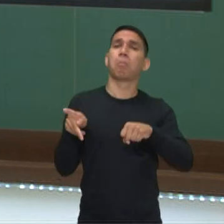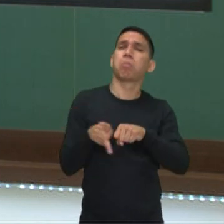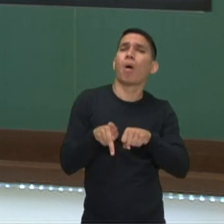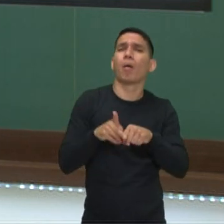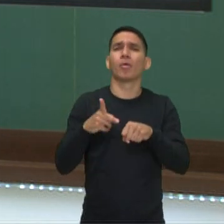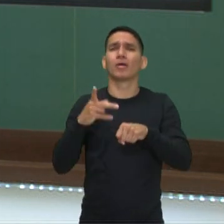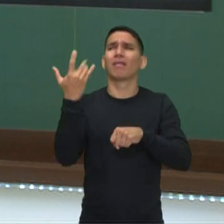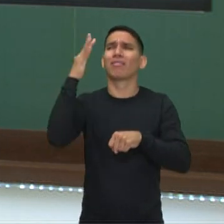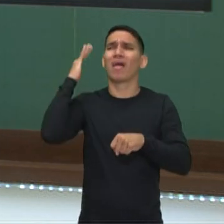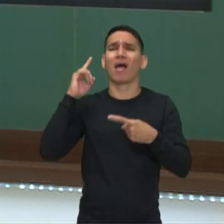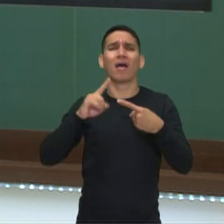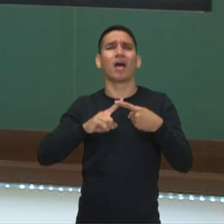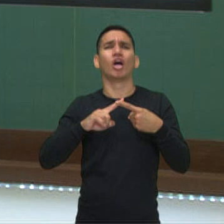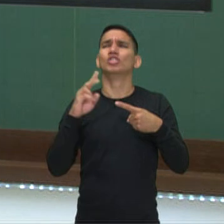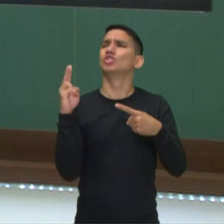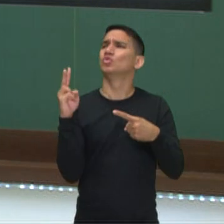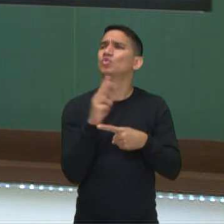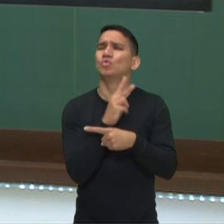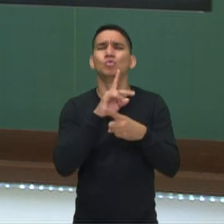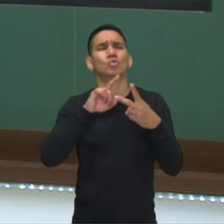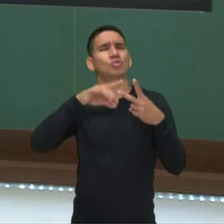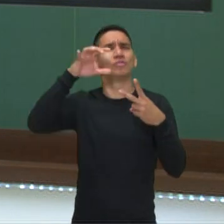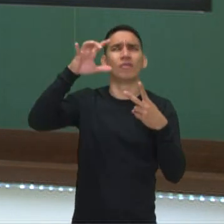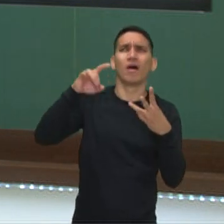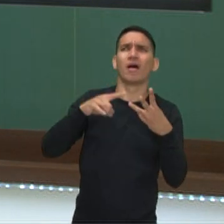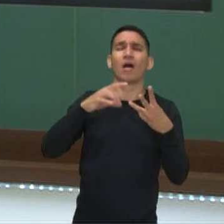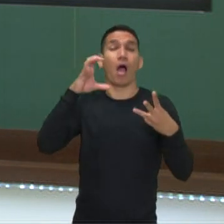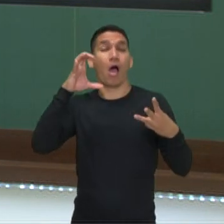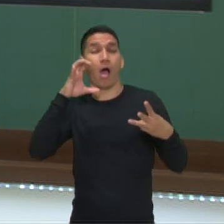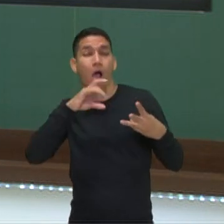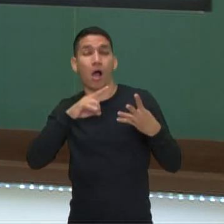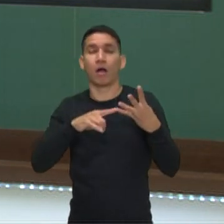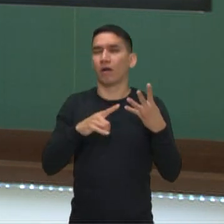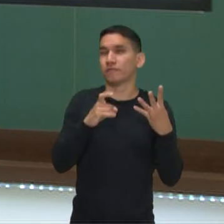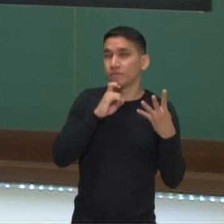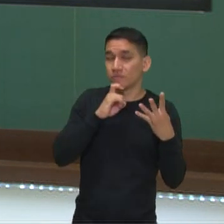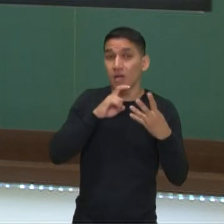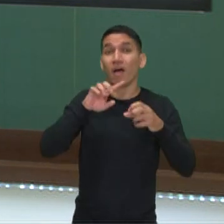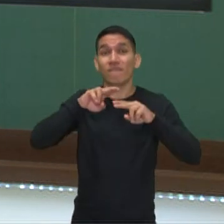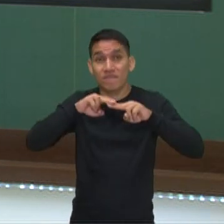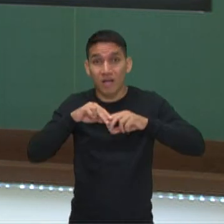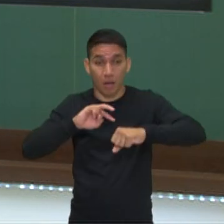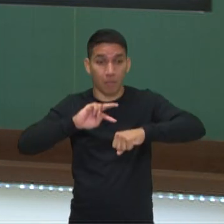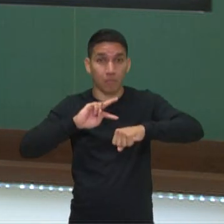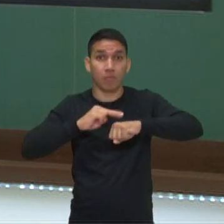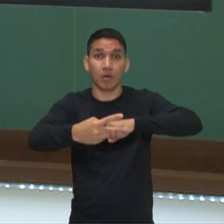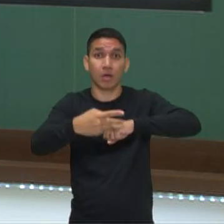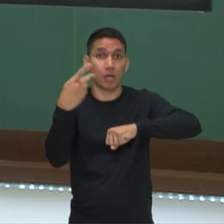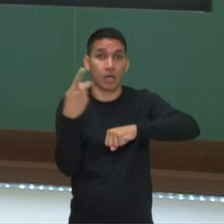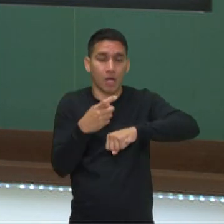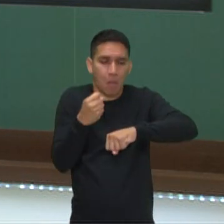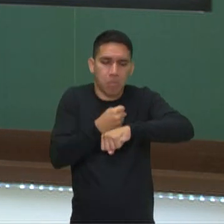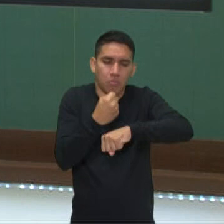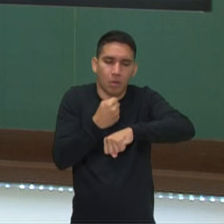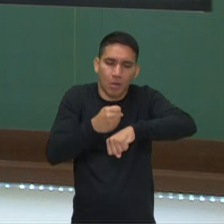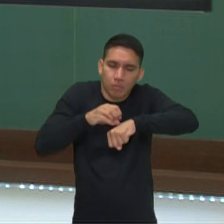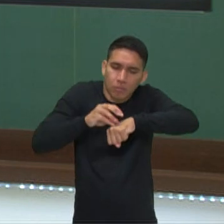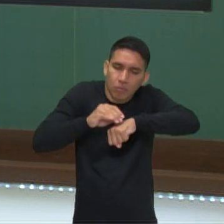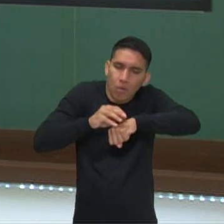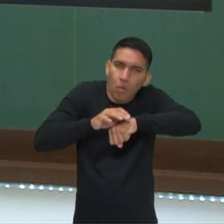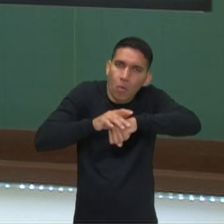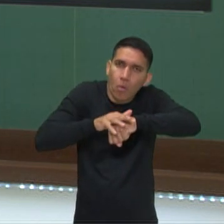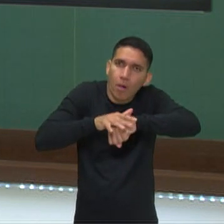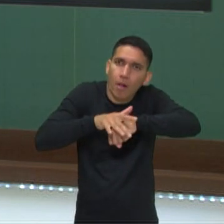chuva, vento, calor, o frio, fizeram a fragmentação dessa rocha em pedaços menores, ou